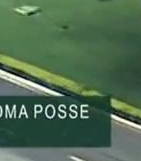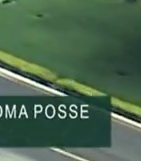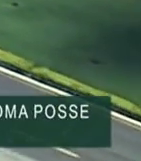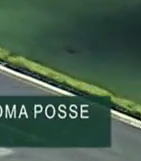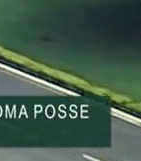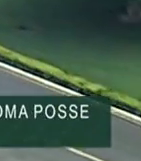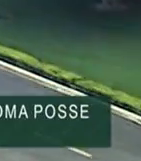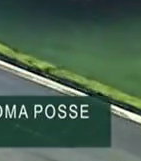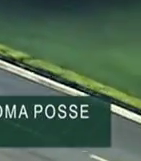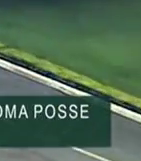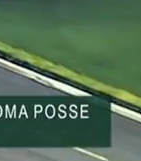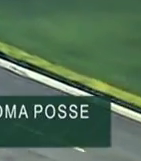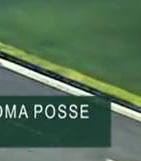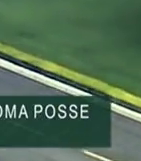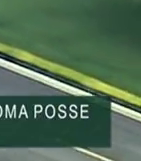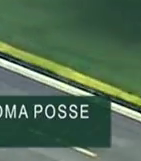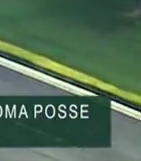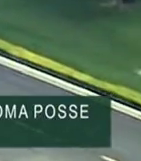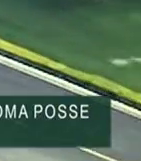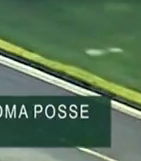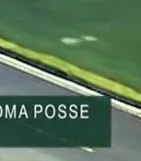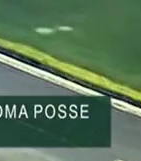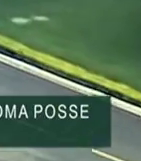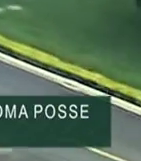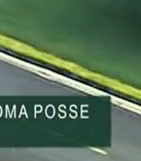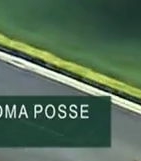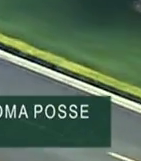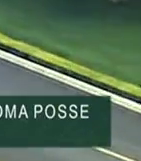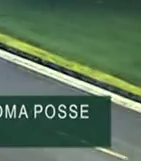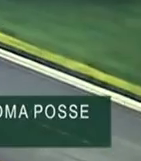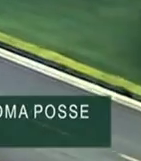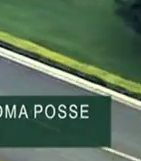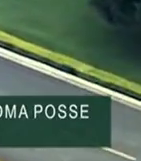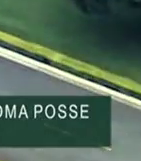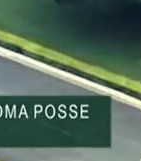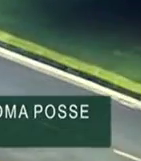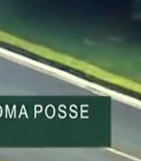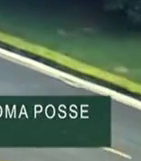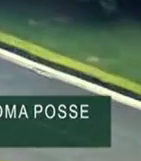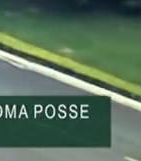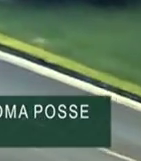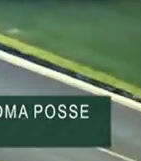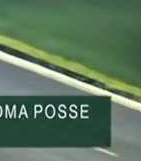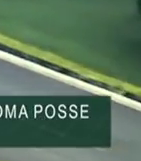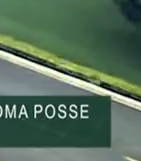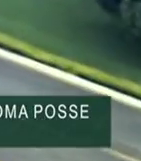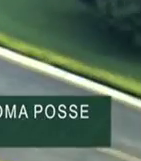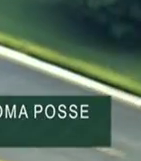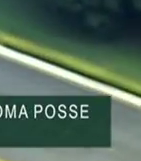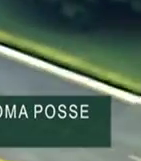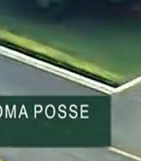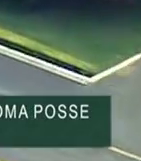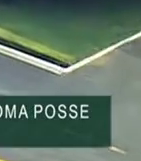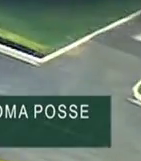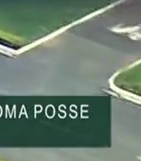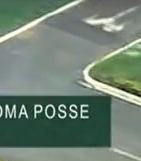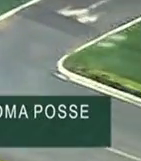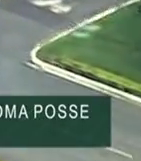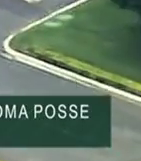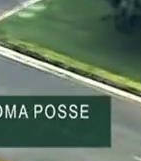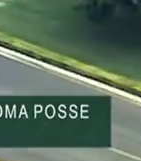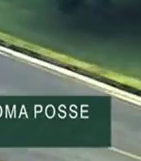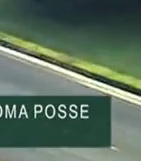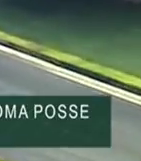Esse percurso é curto, né, Luciano? Para quem não mora em Brasília, aqui é tudo pertinho, né? Praça dos Três Poderes, a Esplanada, o Palácio da